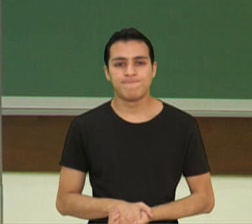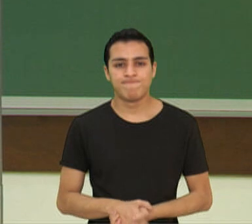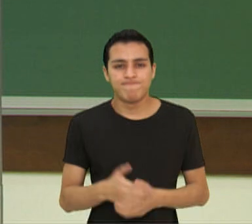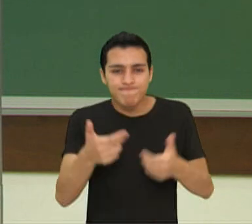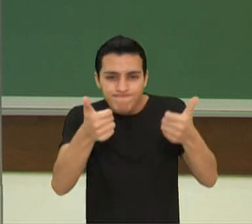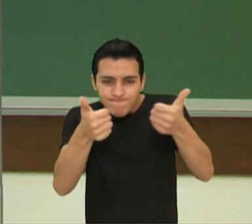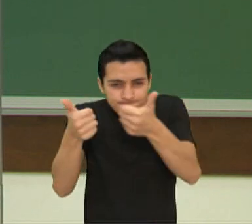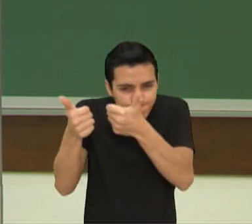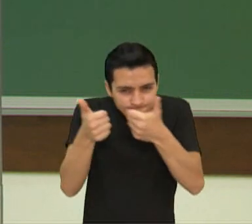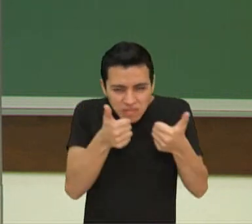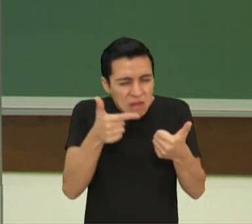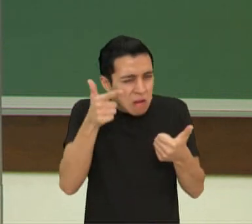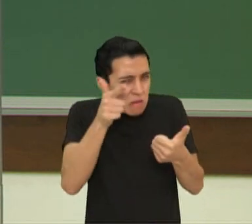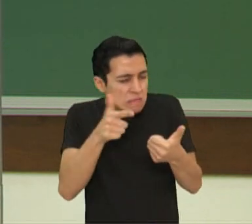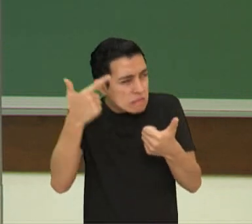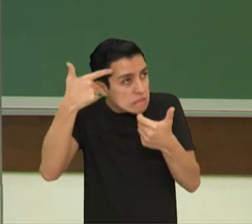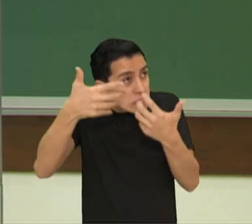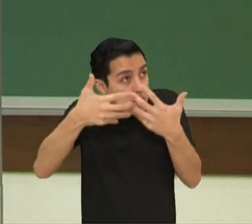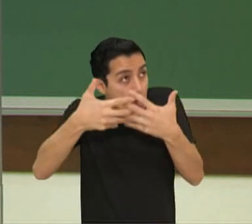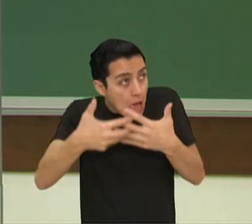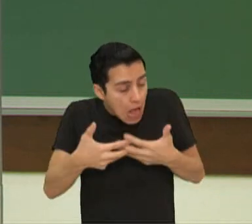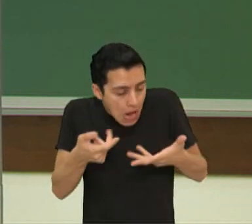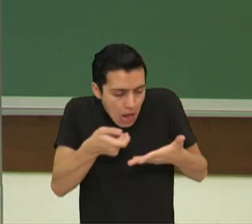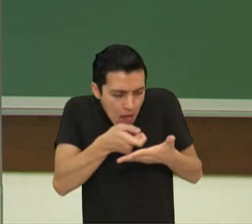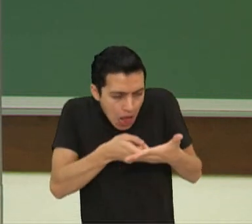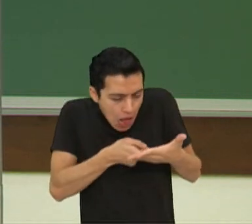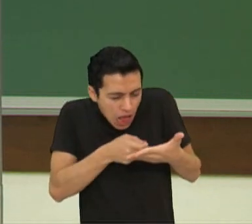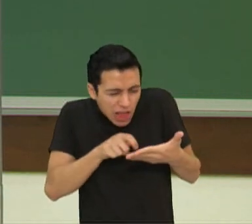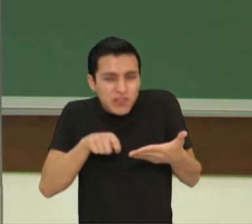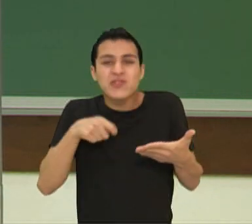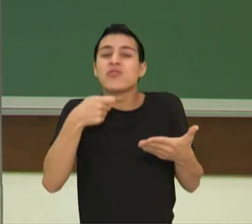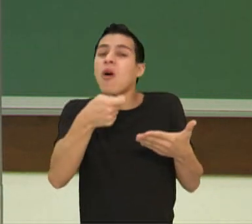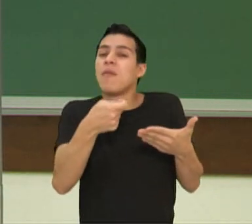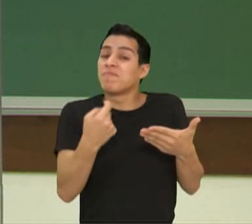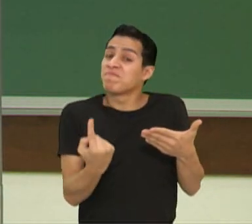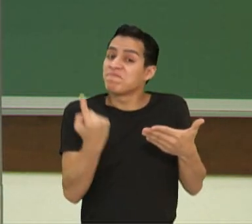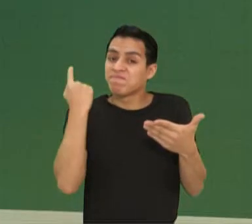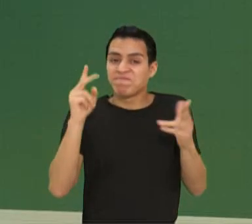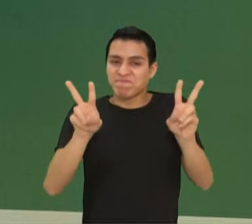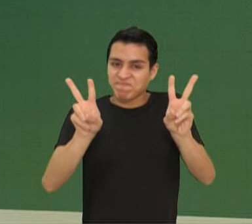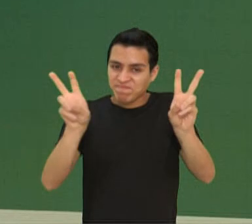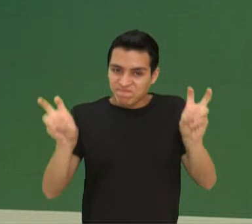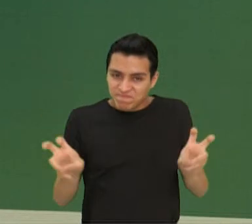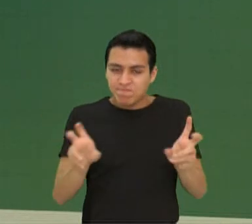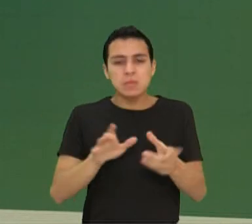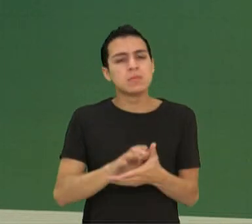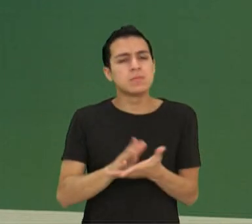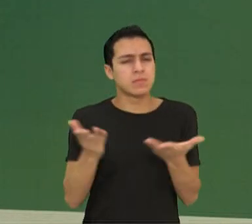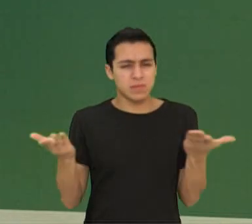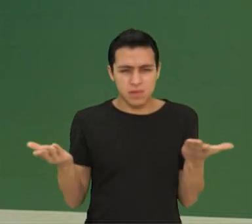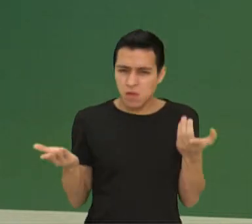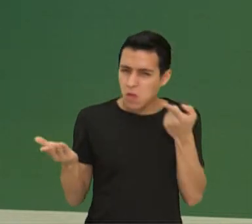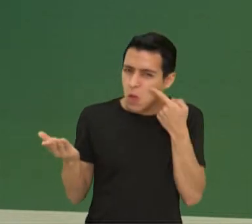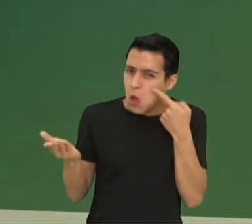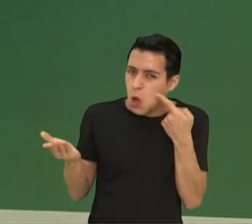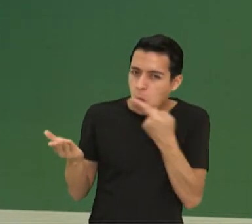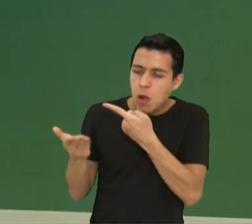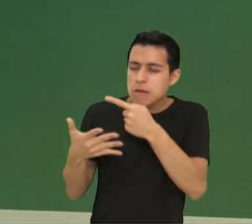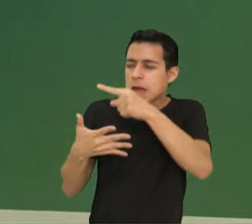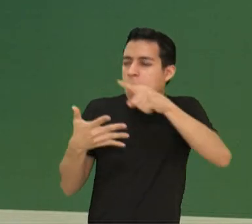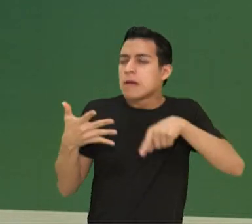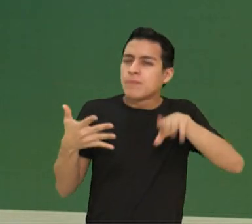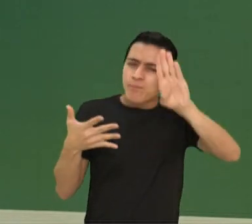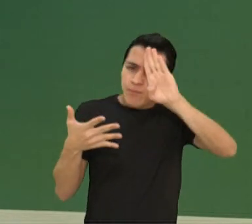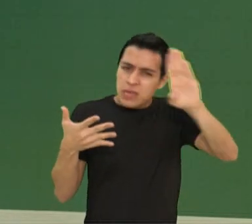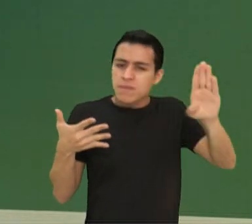E aí, conseguiram refletir, escrever um pouquinho sobre isso? Então, a gente trouxe algumas questões principais